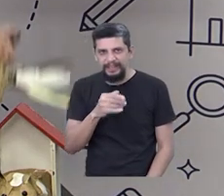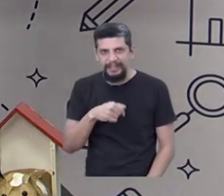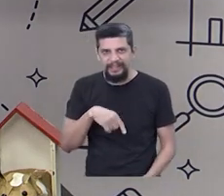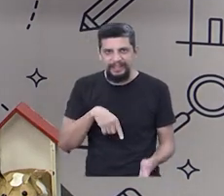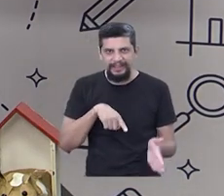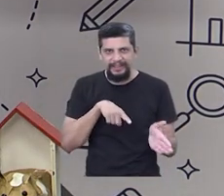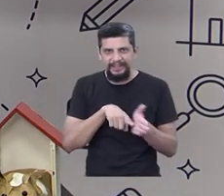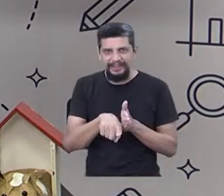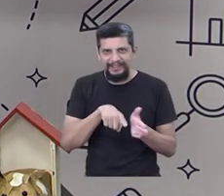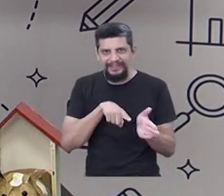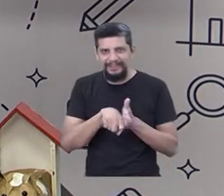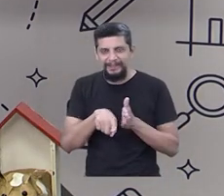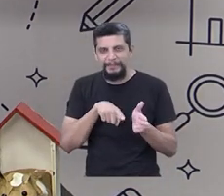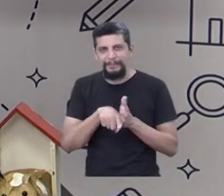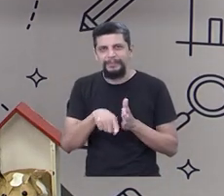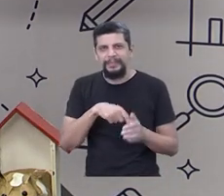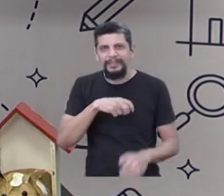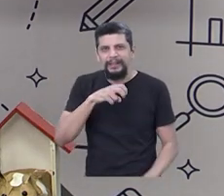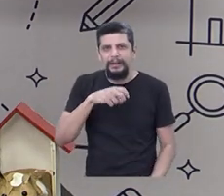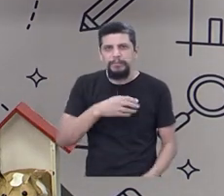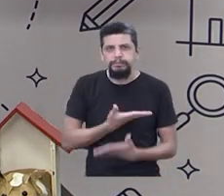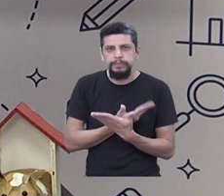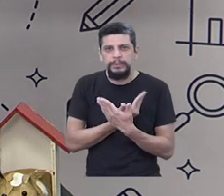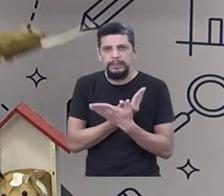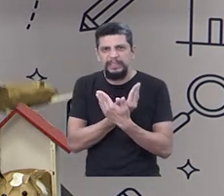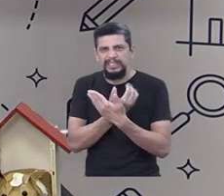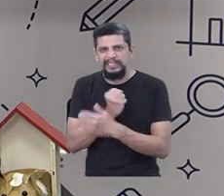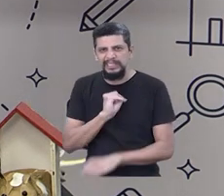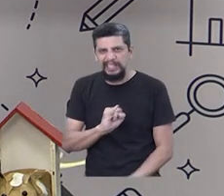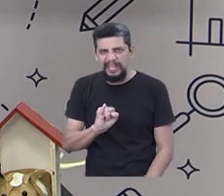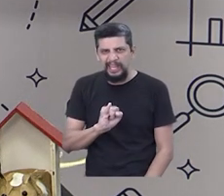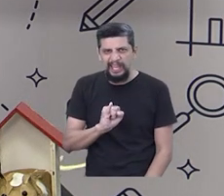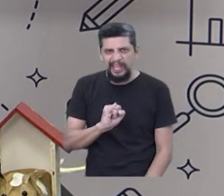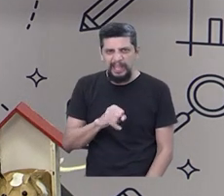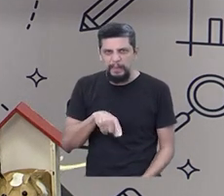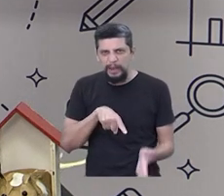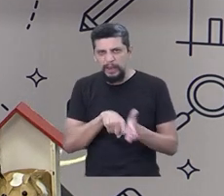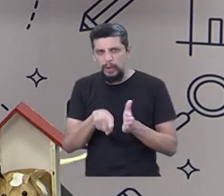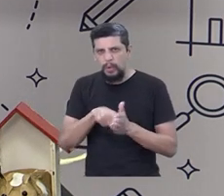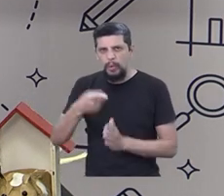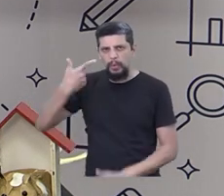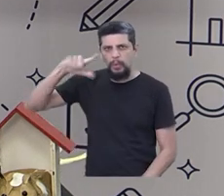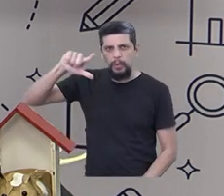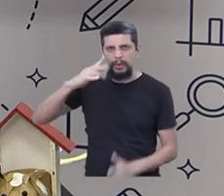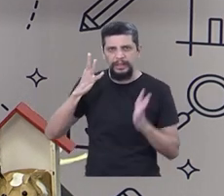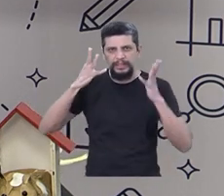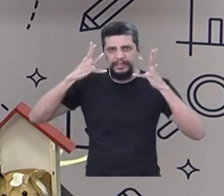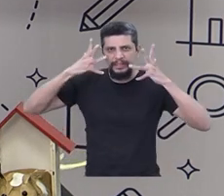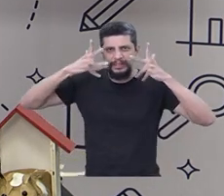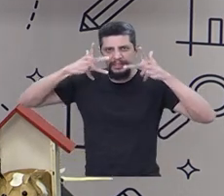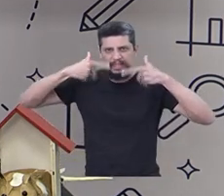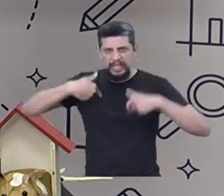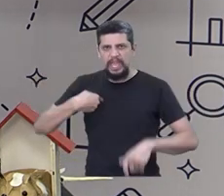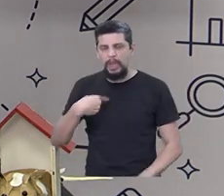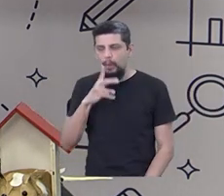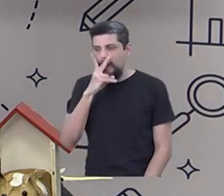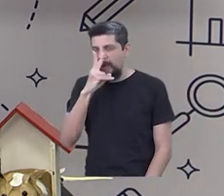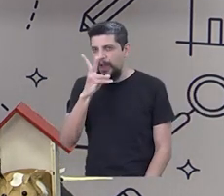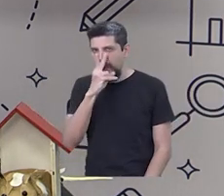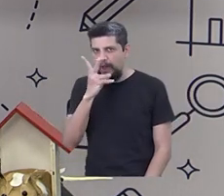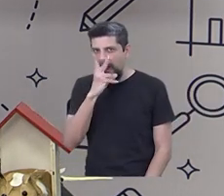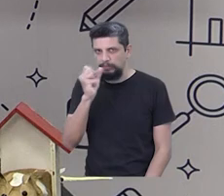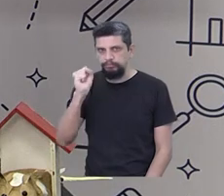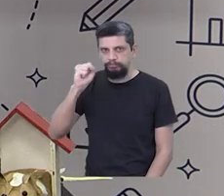nosso personagem, que é a pomba. Será que ela vai perguntar para os demais? Eu acho que